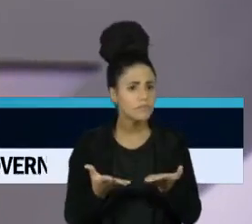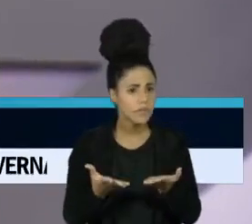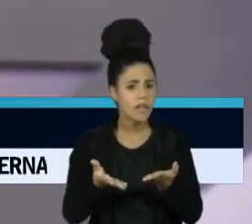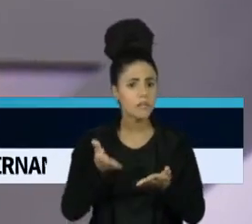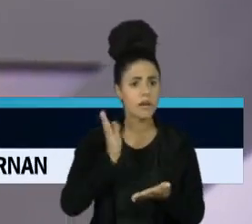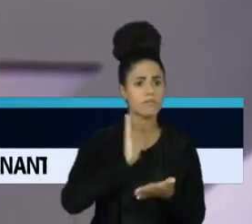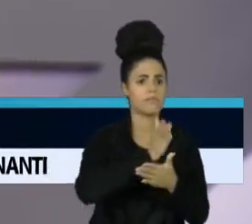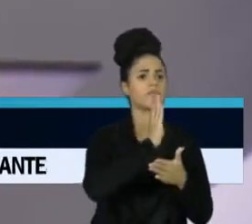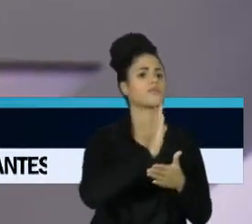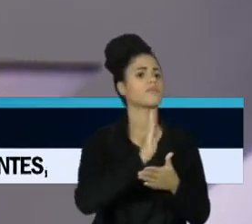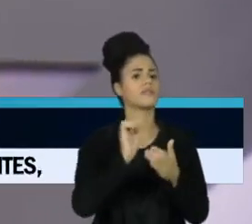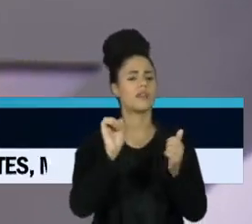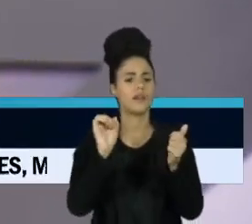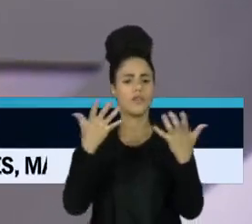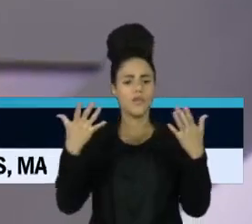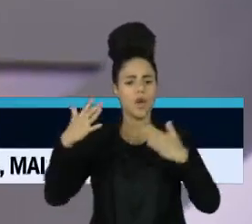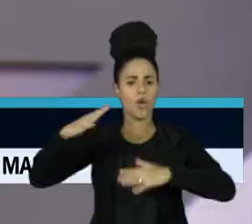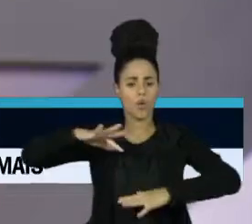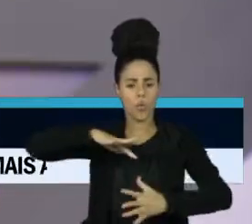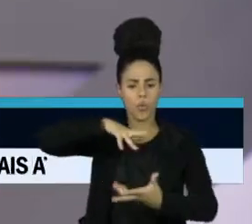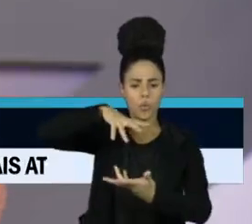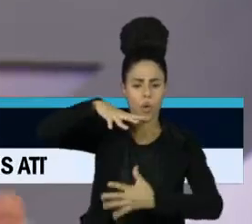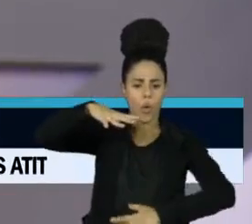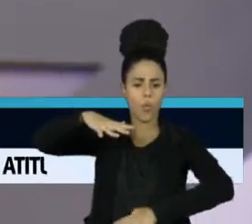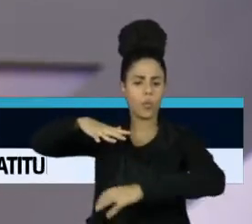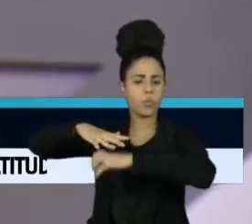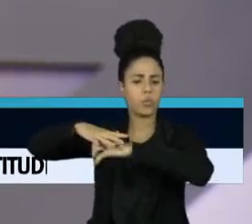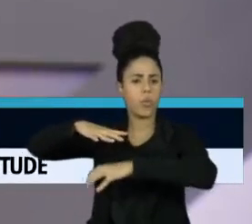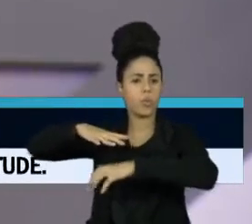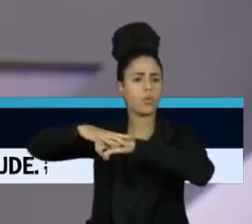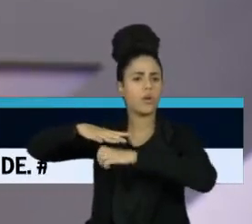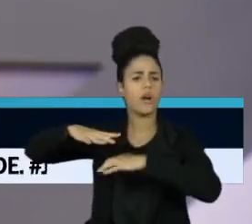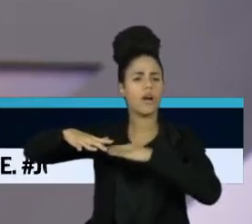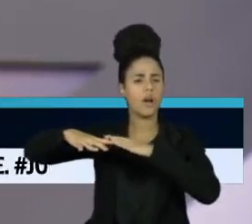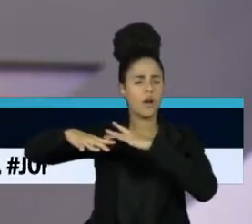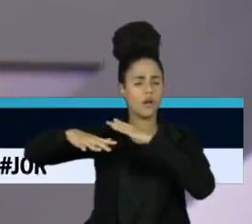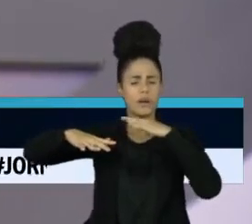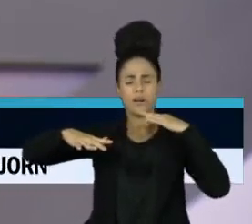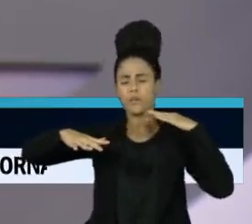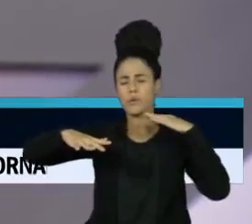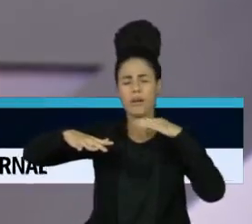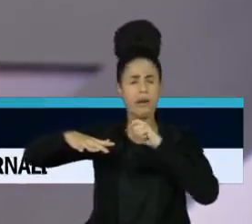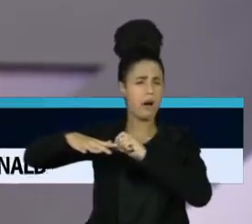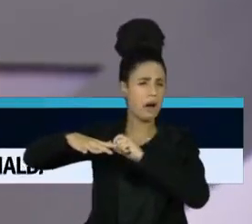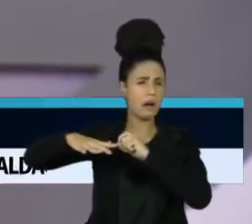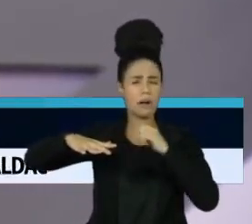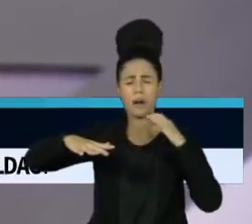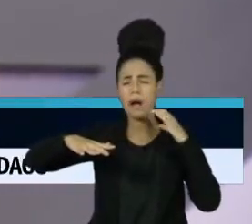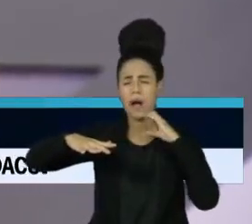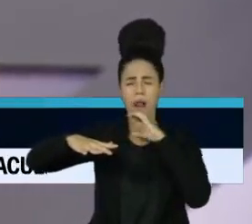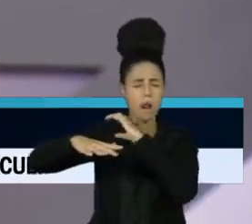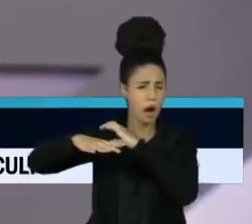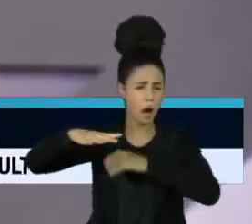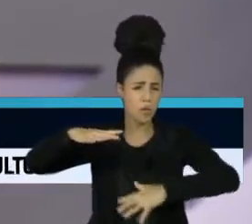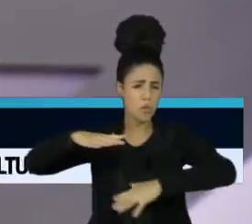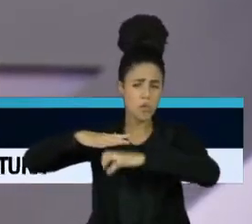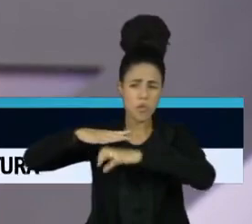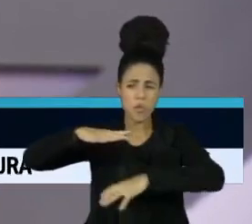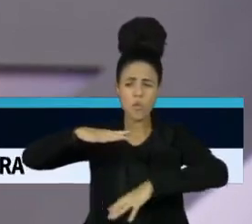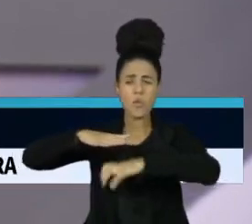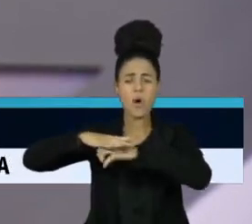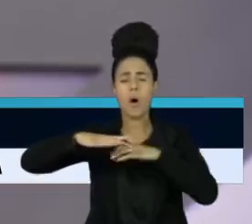o combate ao aquecimento global quiser a trajetória a transição energética tem que ser feito e a trajetória de